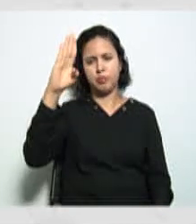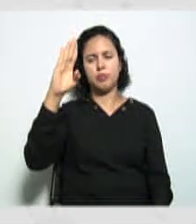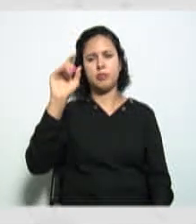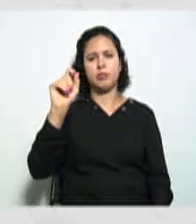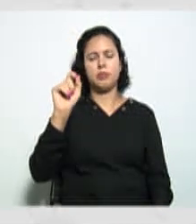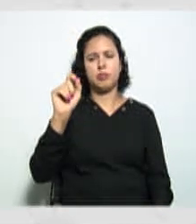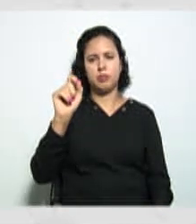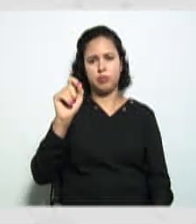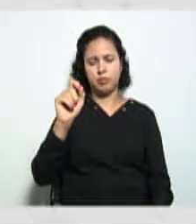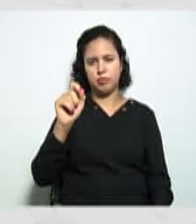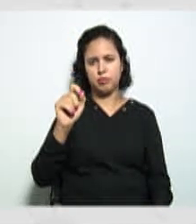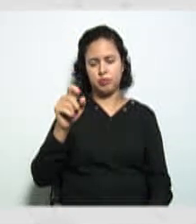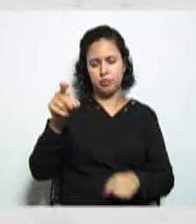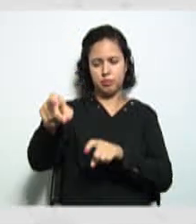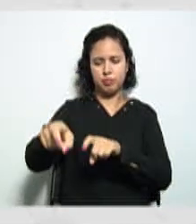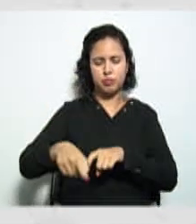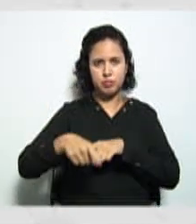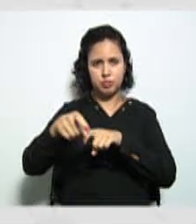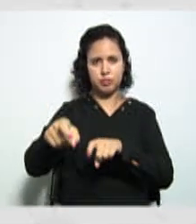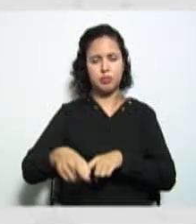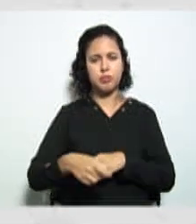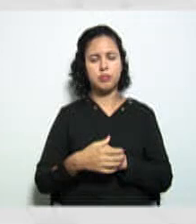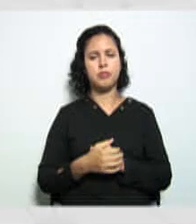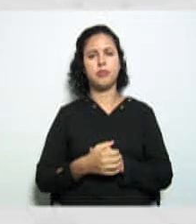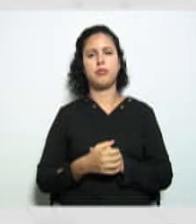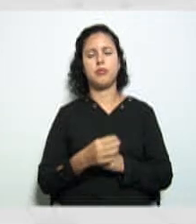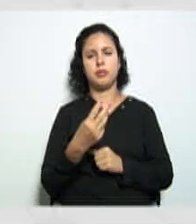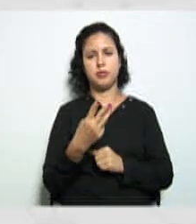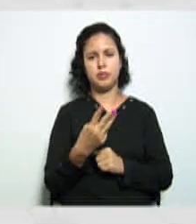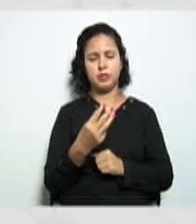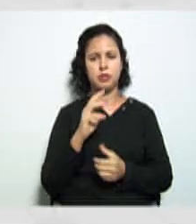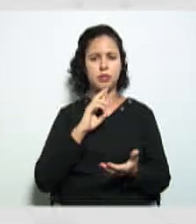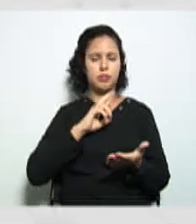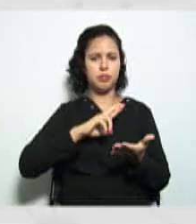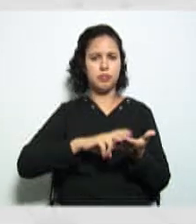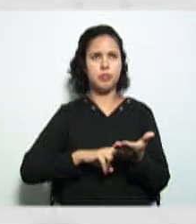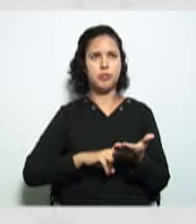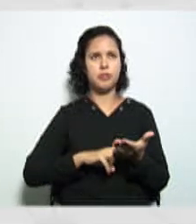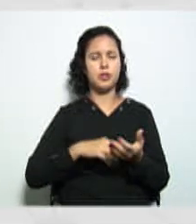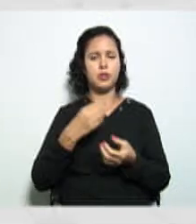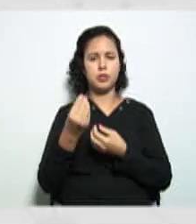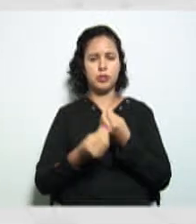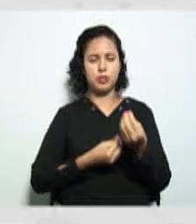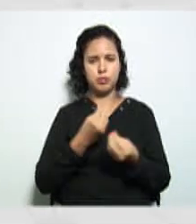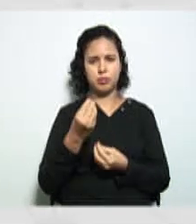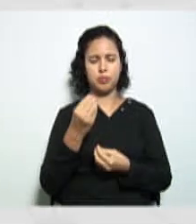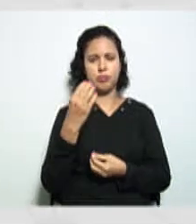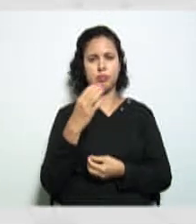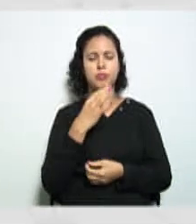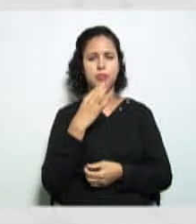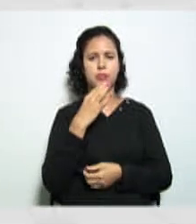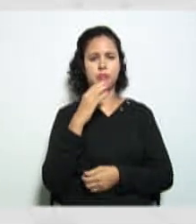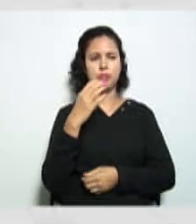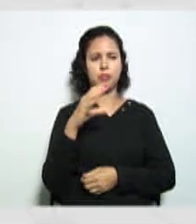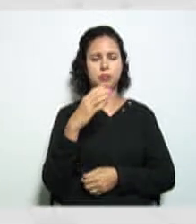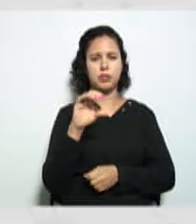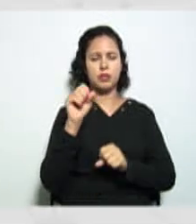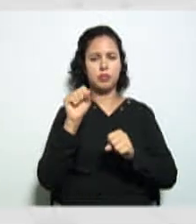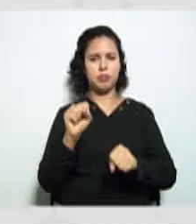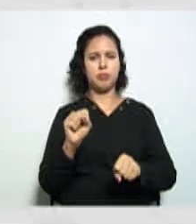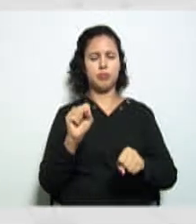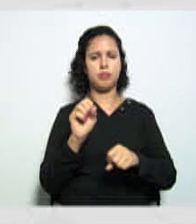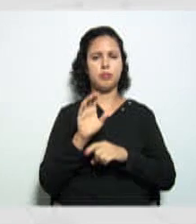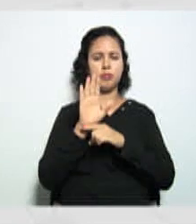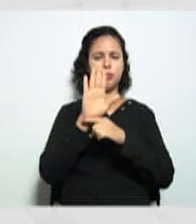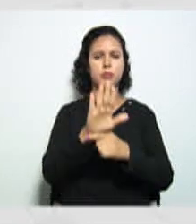do ramo agropecuário em Rondônia. Questão 3. Responda como o conhecimento científico pode